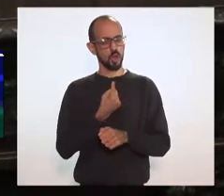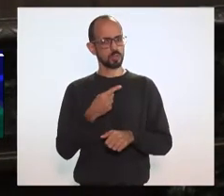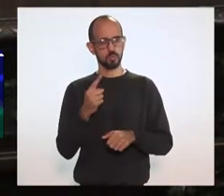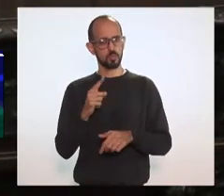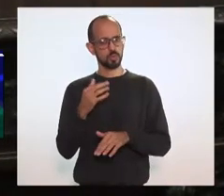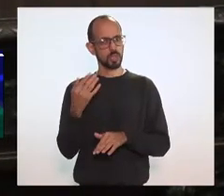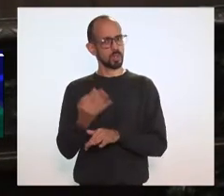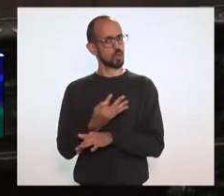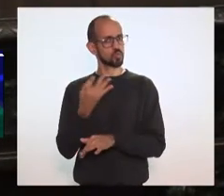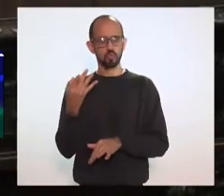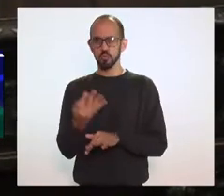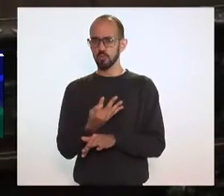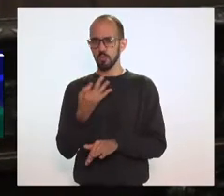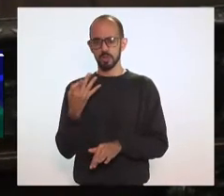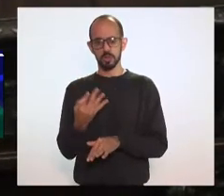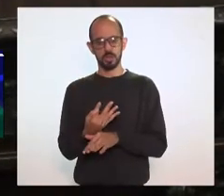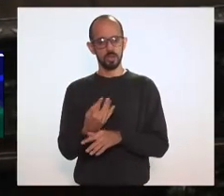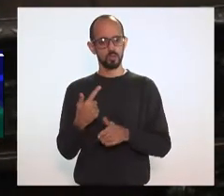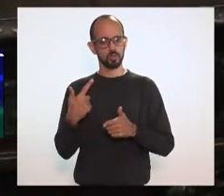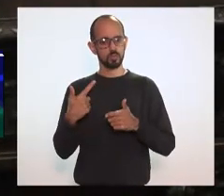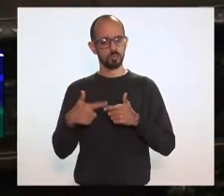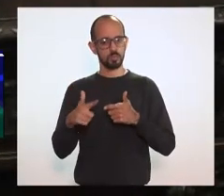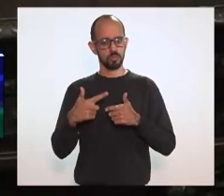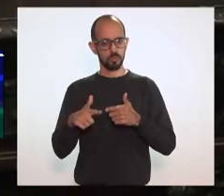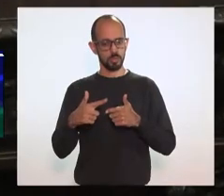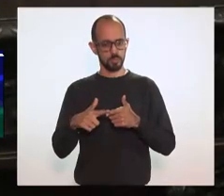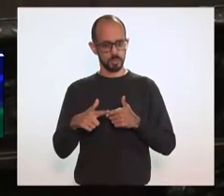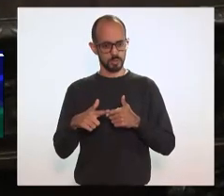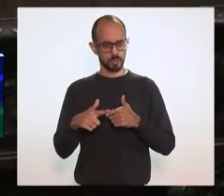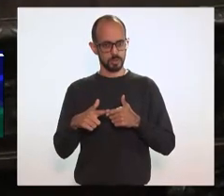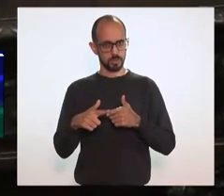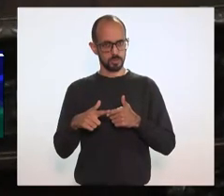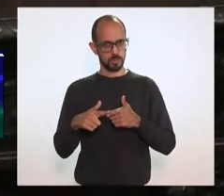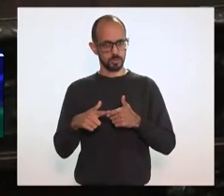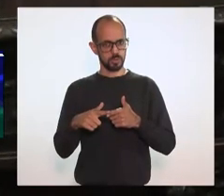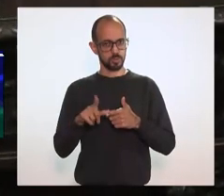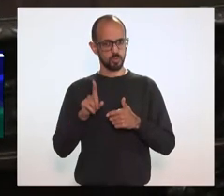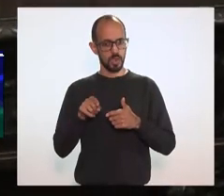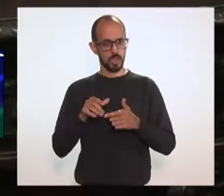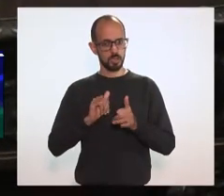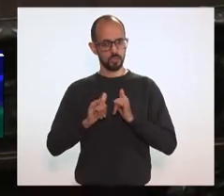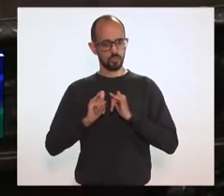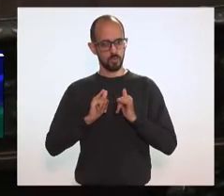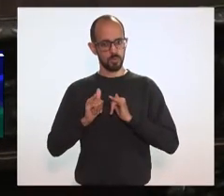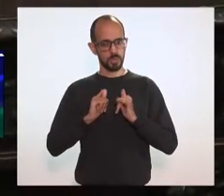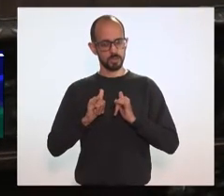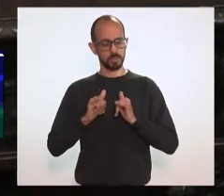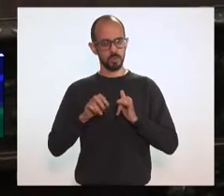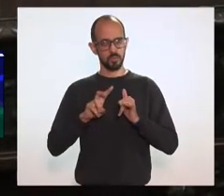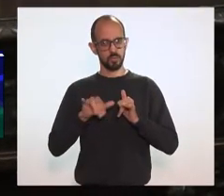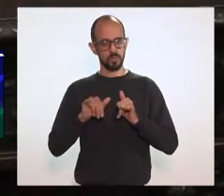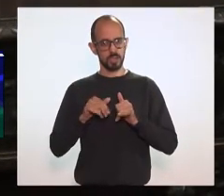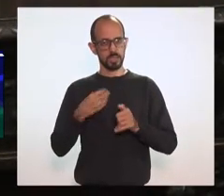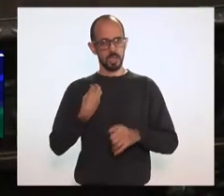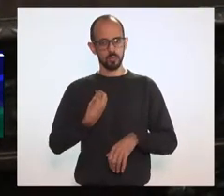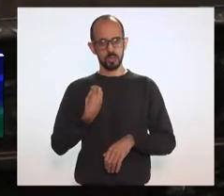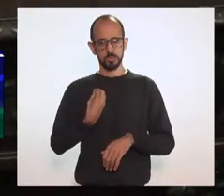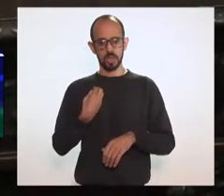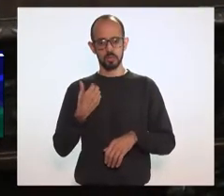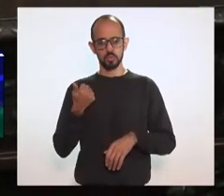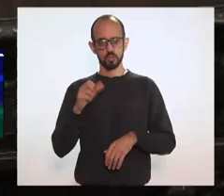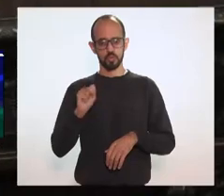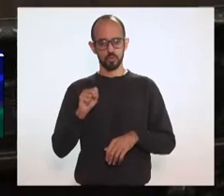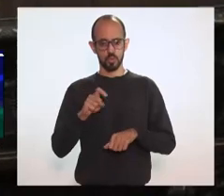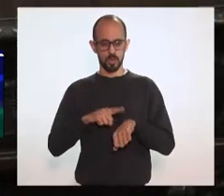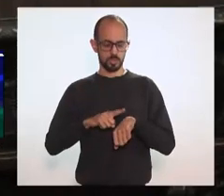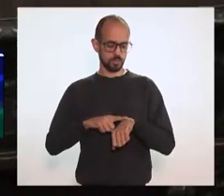as agruras da Covid-19. Isso sem os dados atualizados, provavelmente a partir das 18, 19 horas. Ora, eu